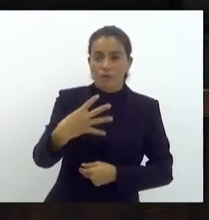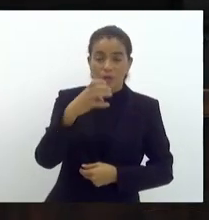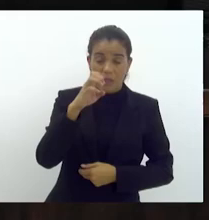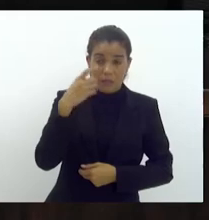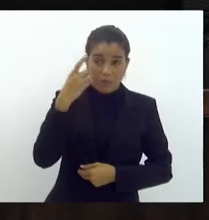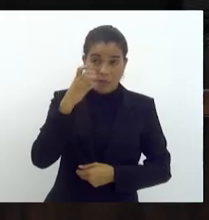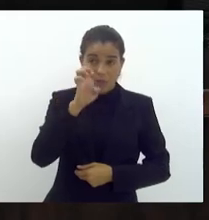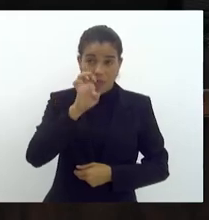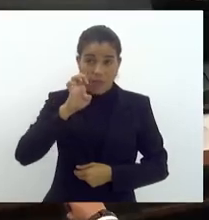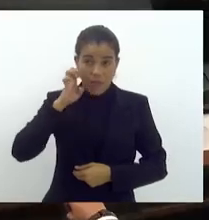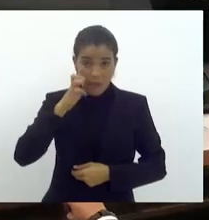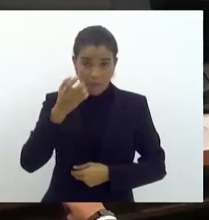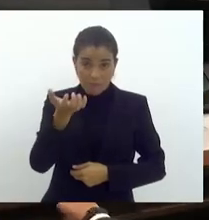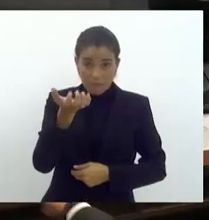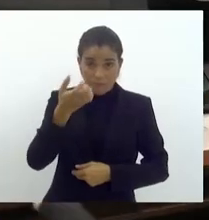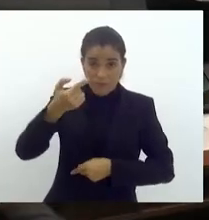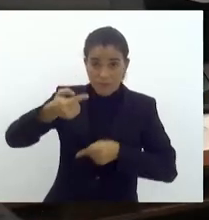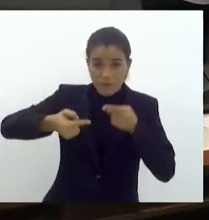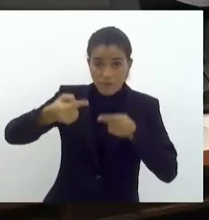deseja discutir